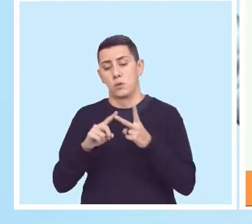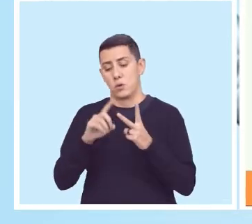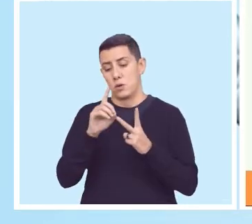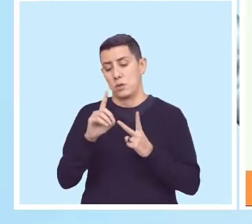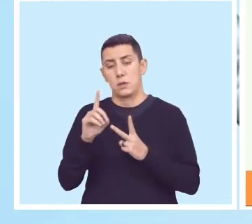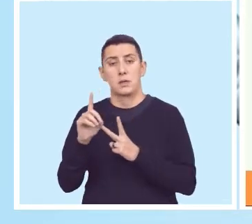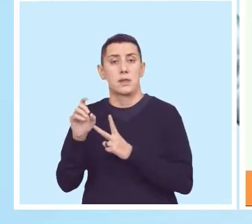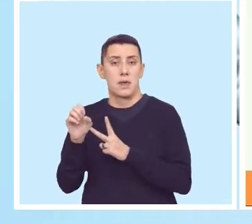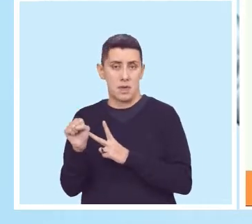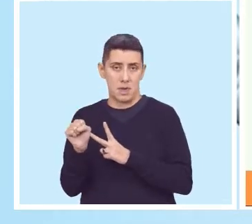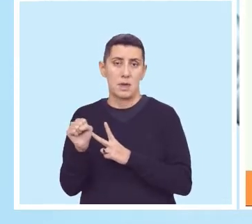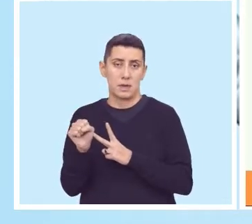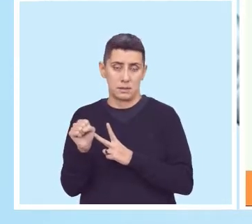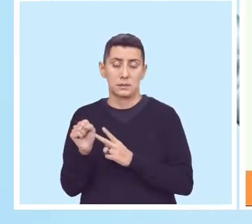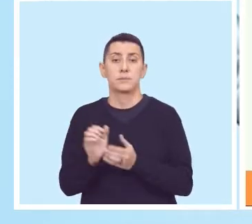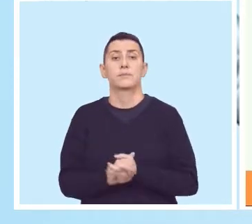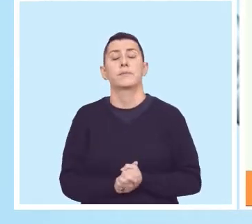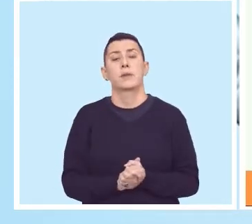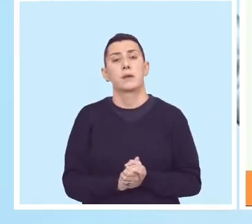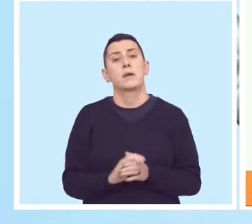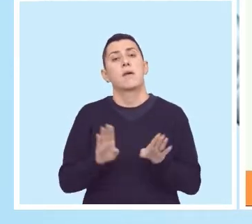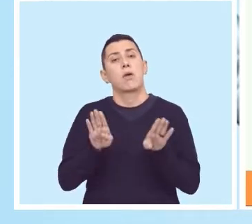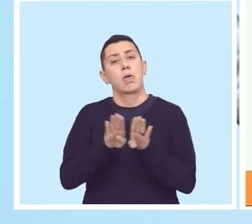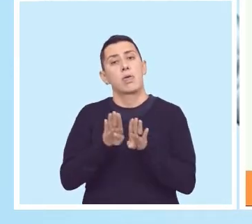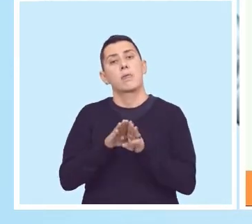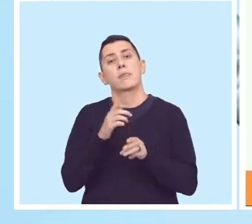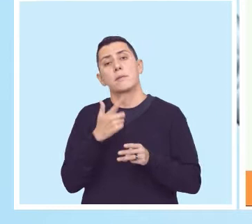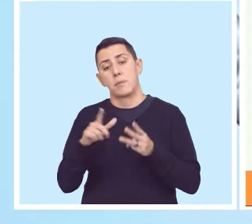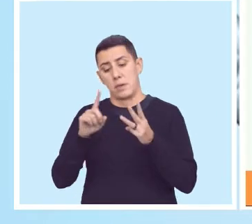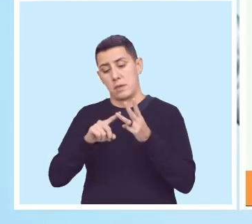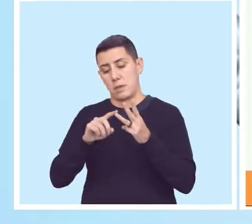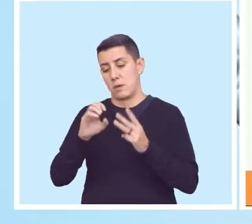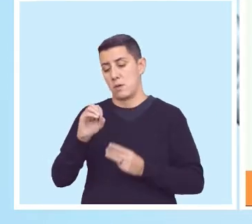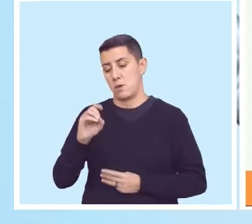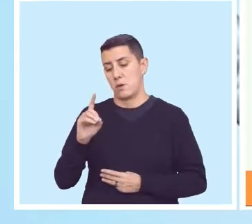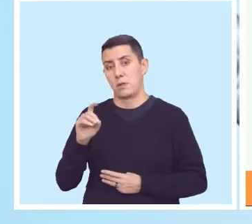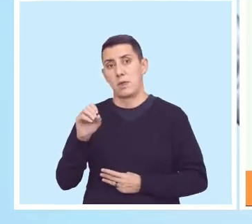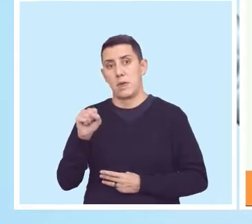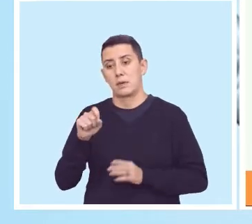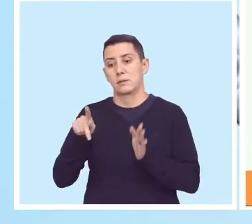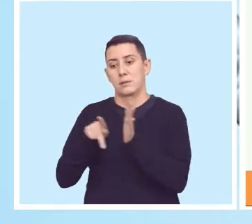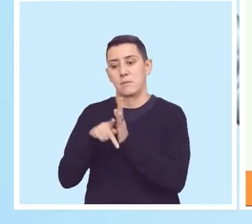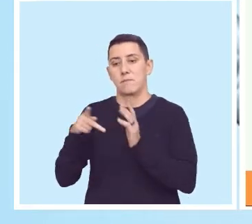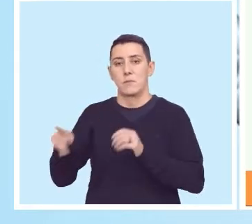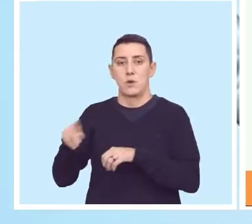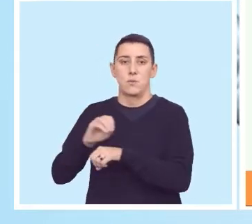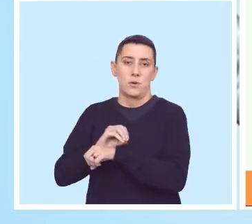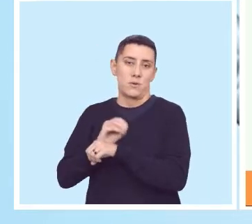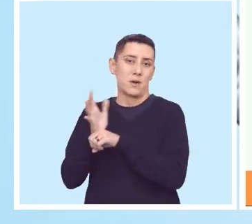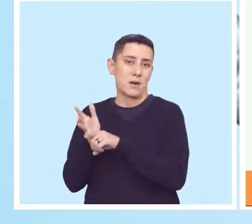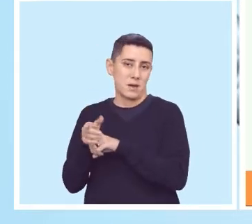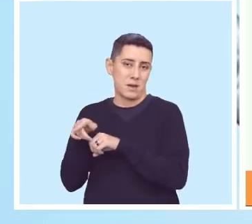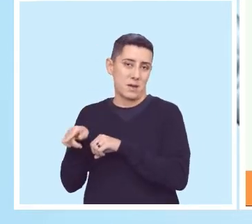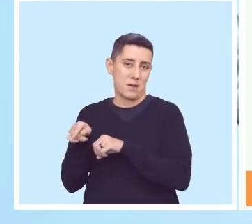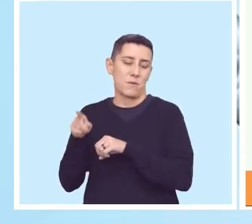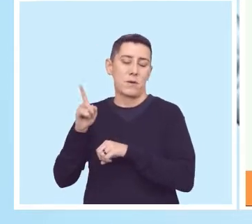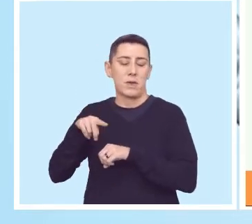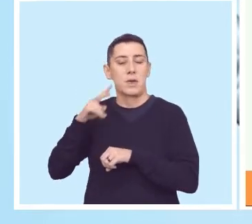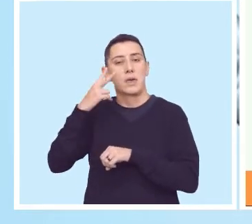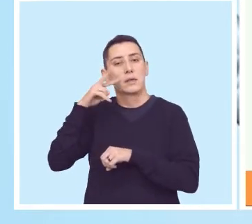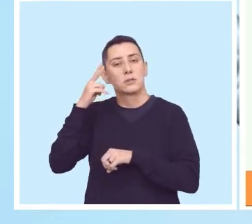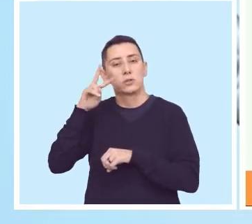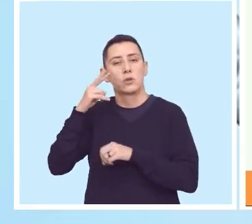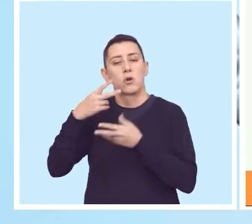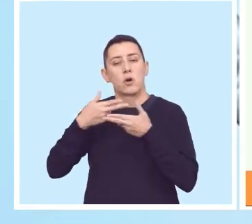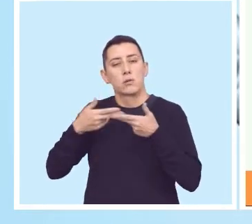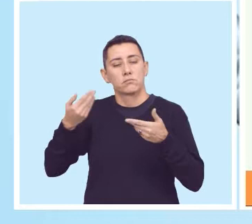né, base de dados de documentos, e daí a parte de OBS da Huawei Cloud, que foi a parte de storage de